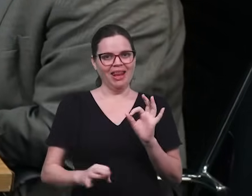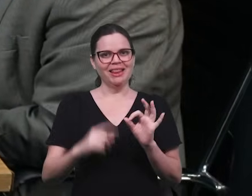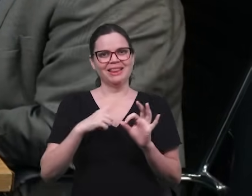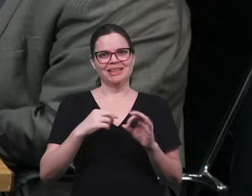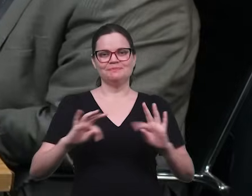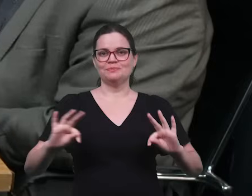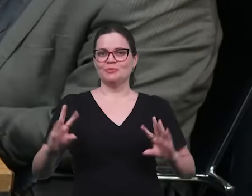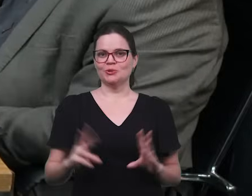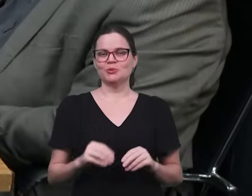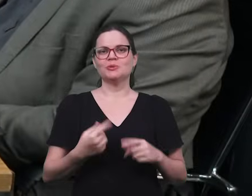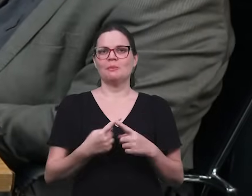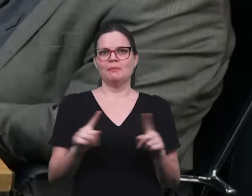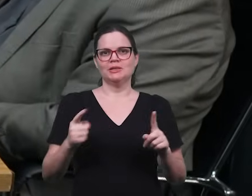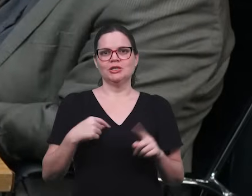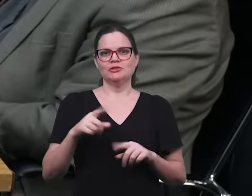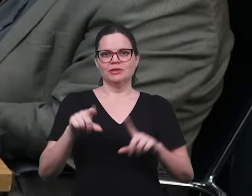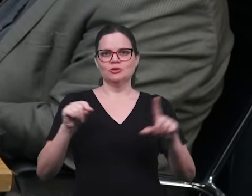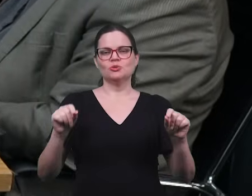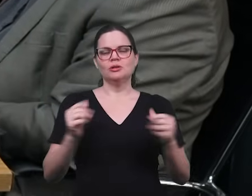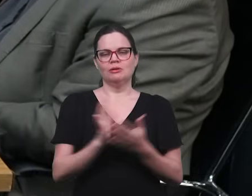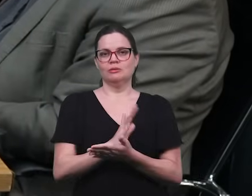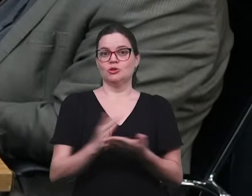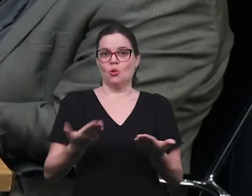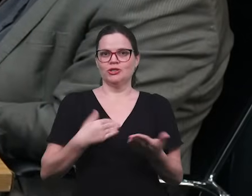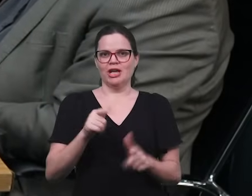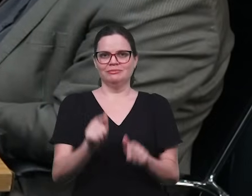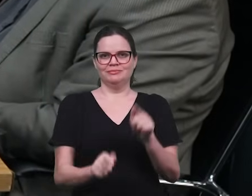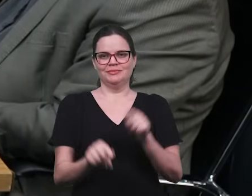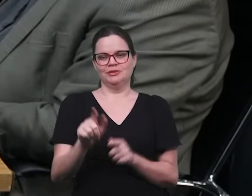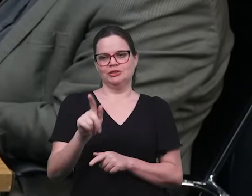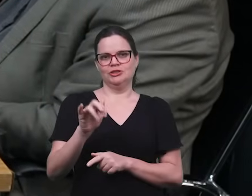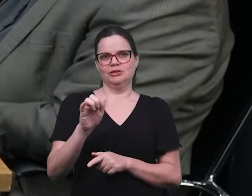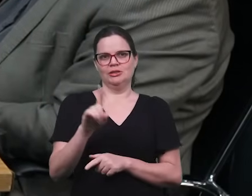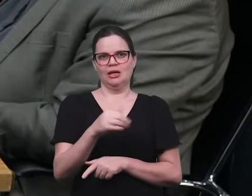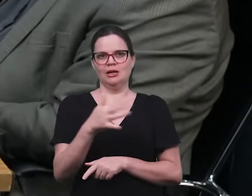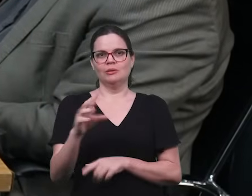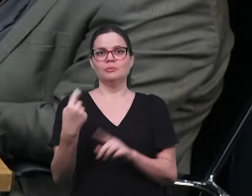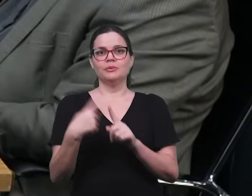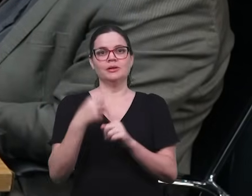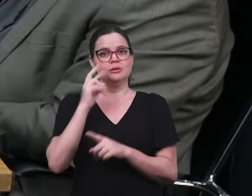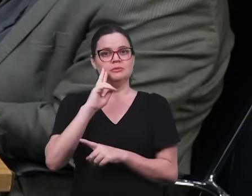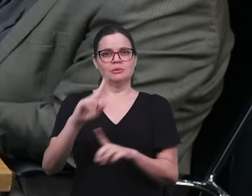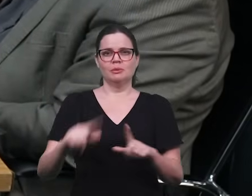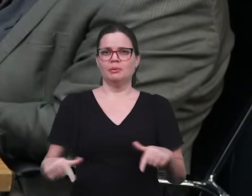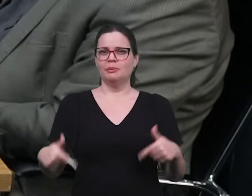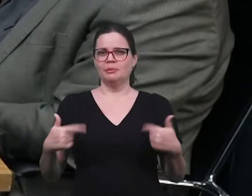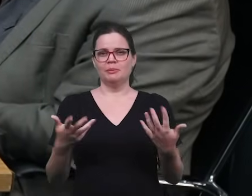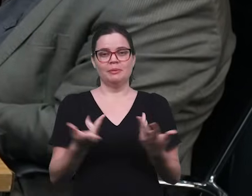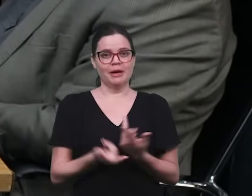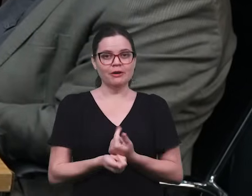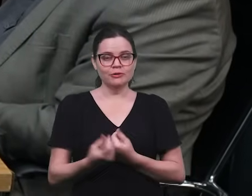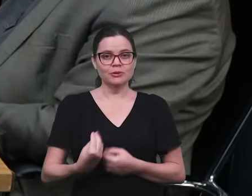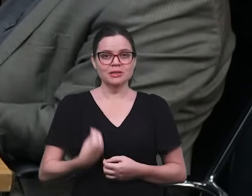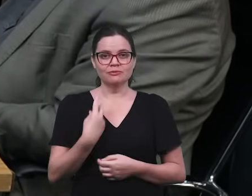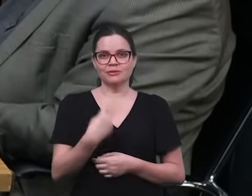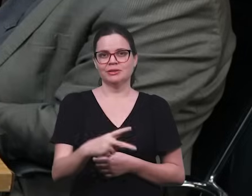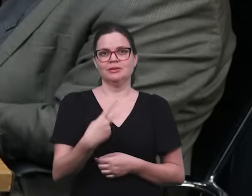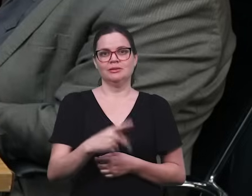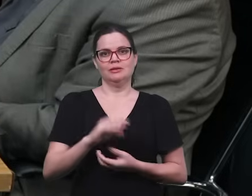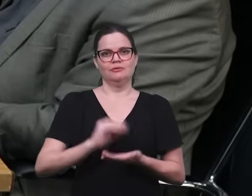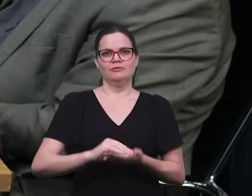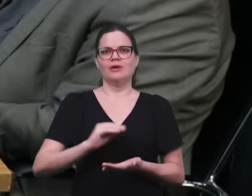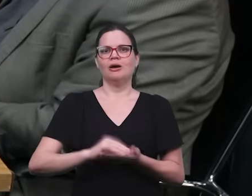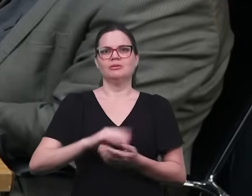de todos, Débora, Baraque, Gideão. Olha, o Senhor operou tanto e tanto em todos eles que nos faltaria tempo